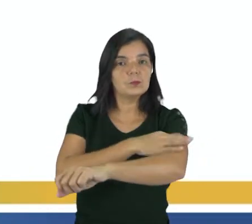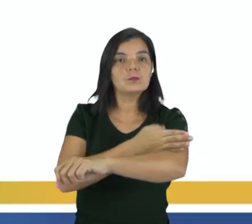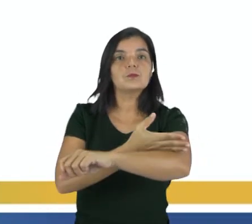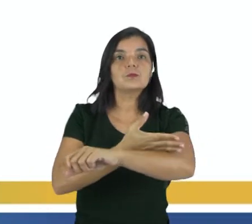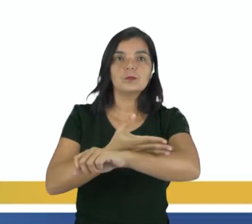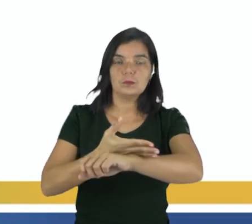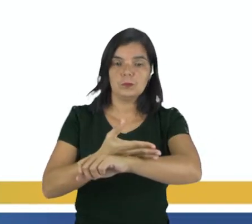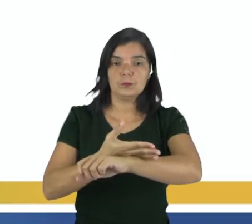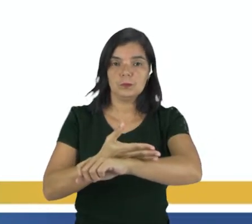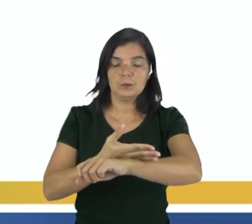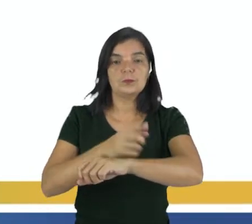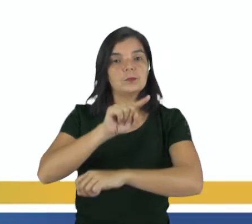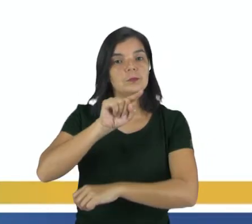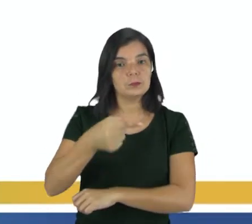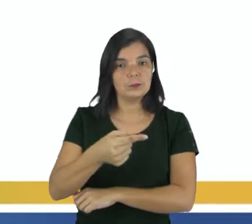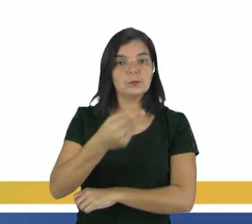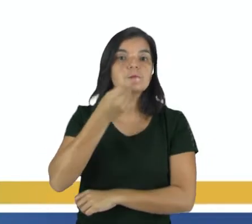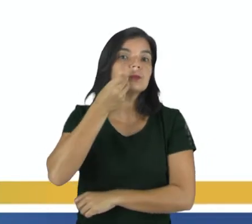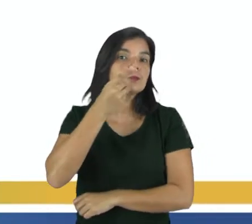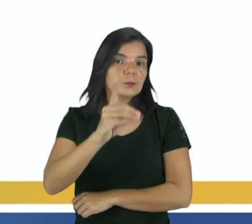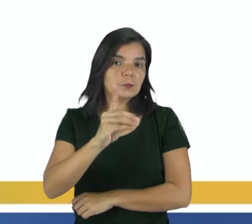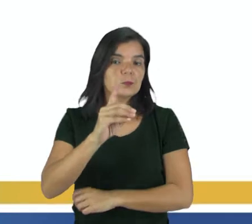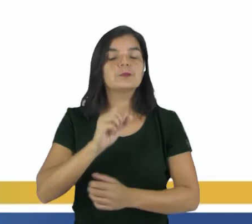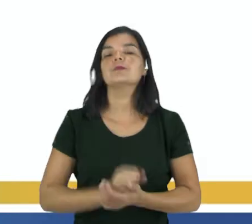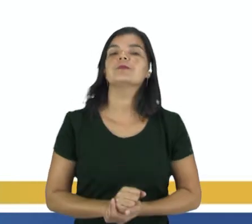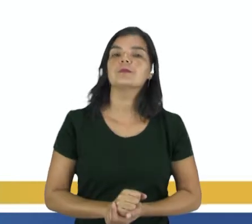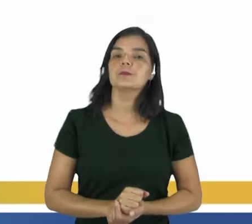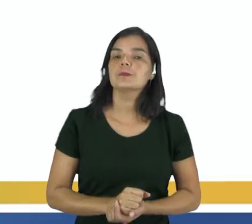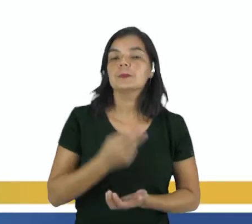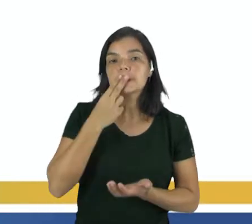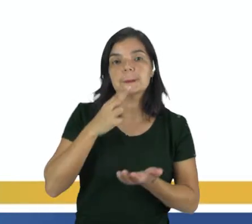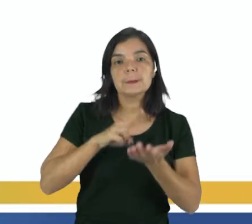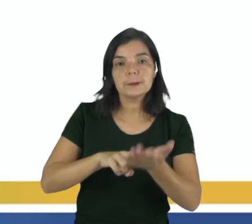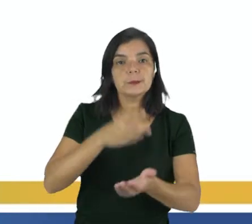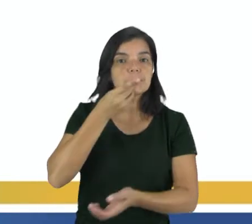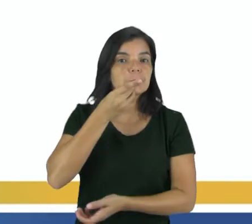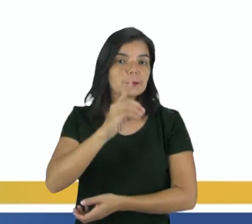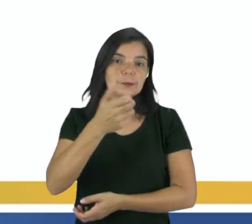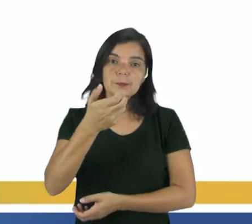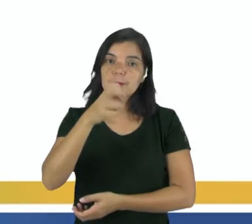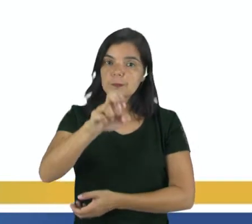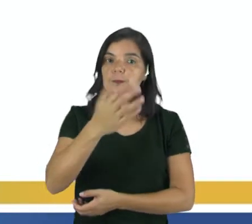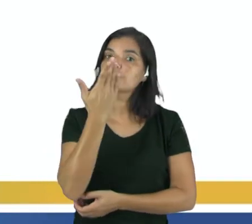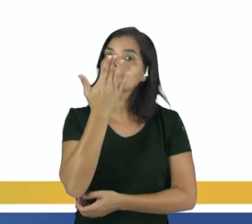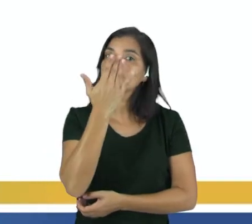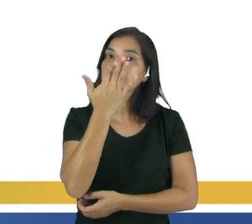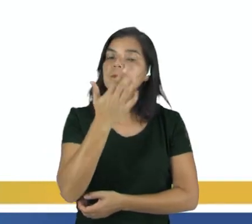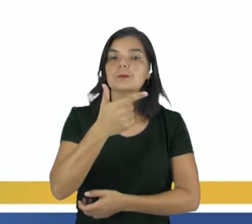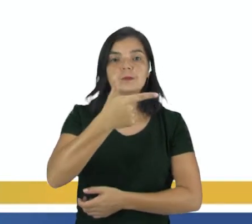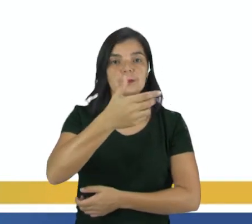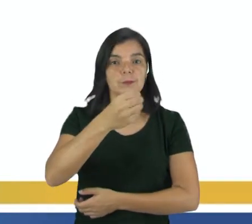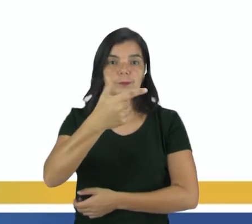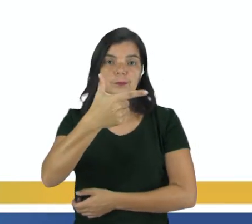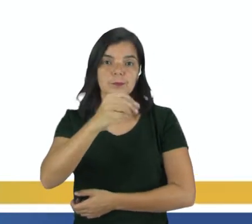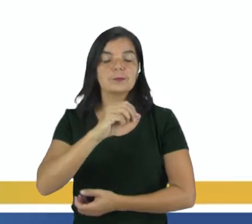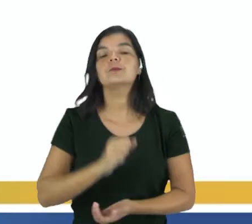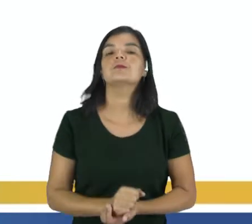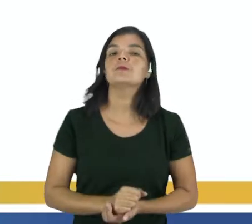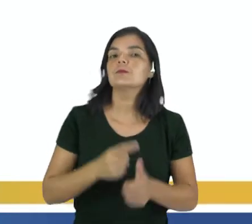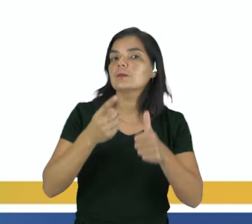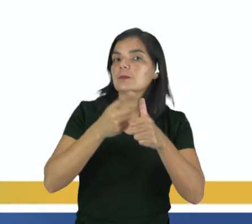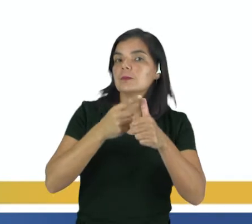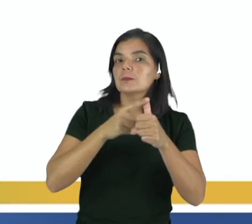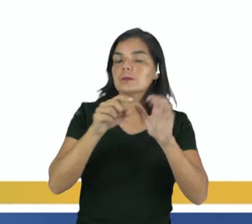no caso, vírgula e data. No caso dessa carta, ela é do dia 15 de fevereiro de 2020. Então, na